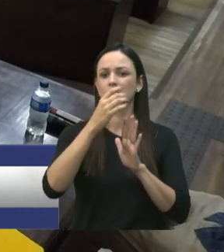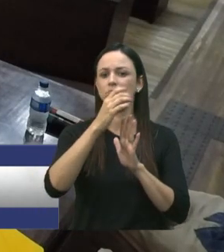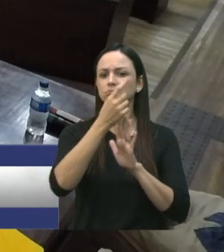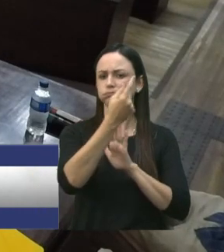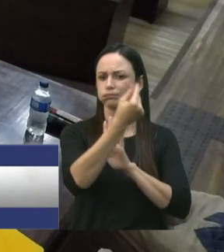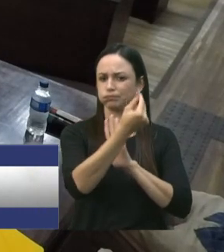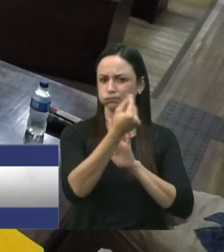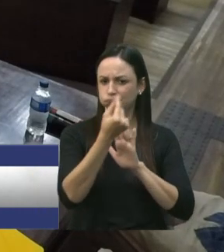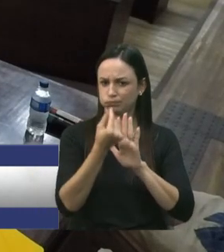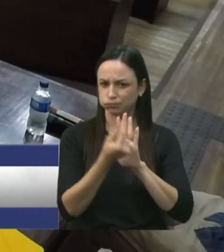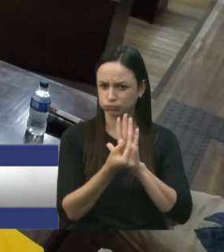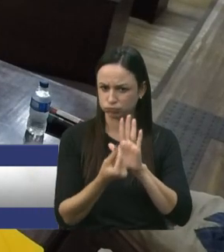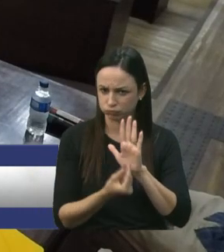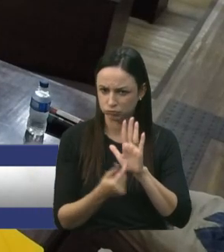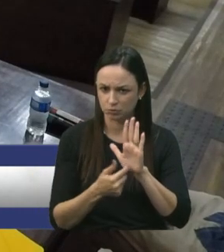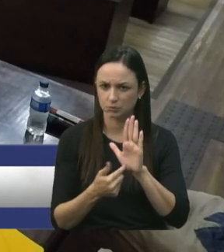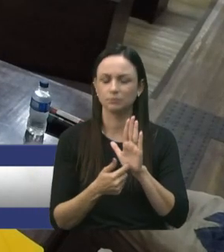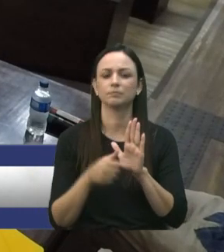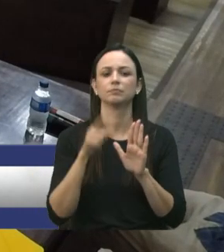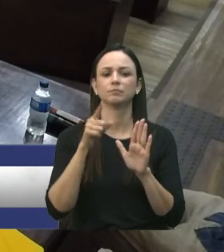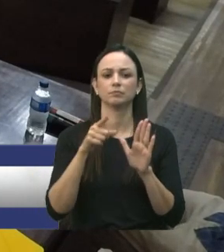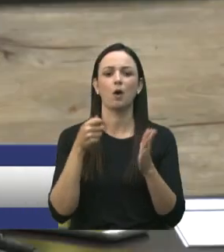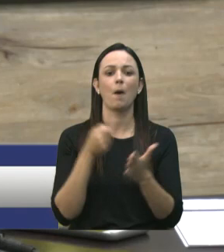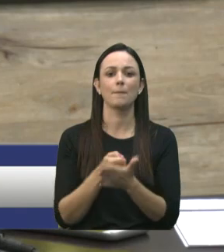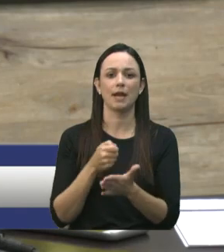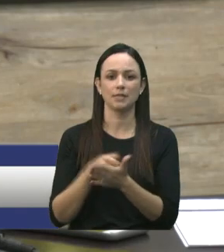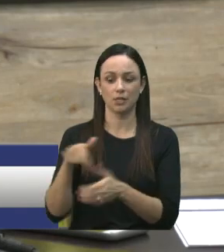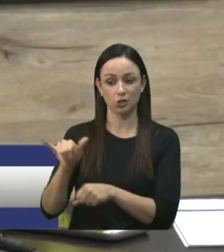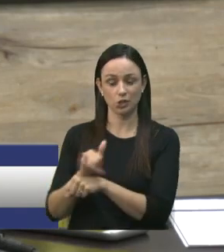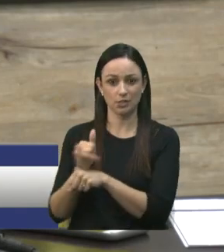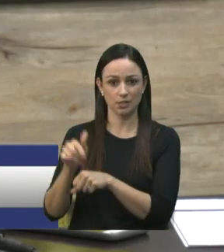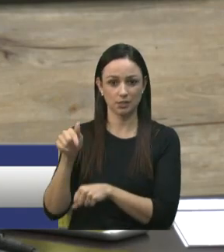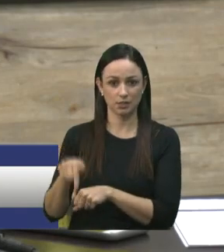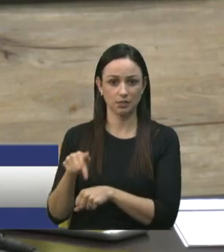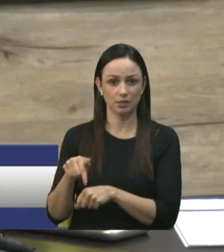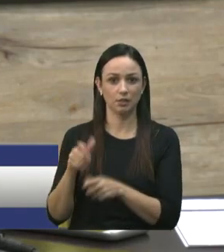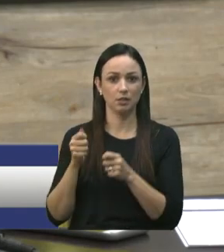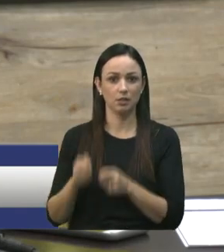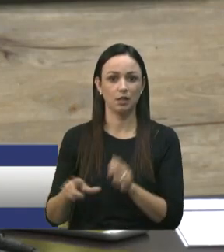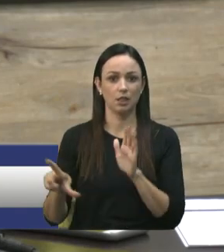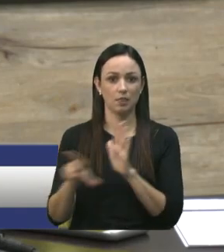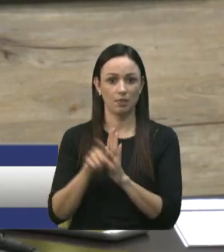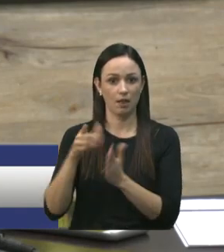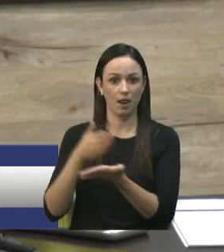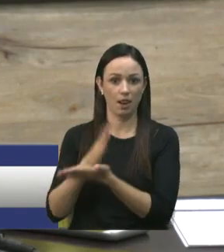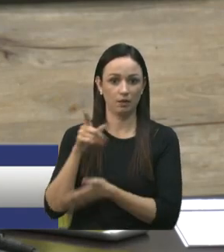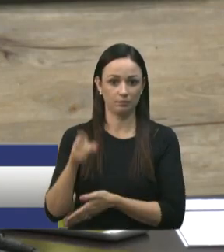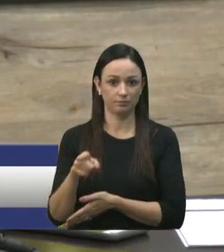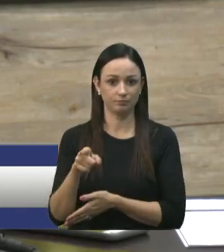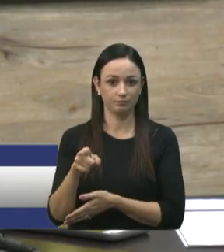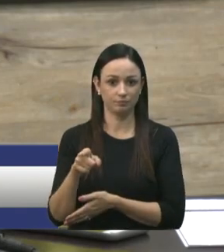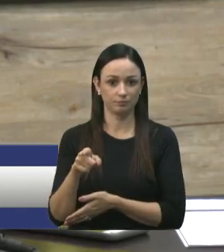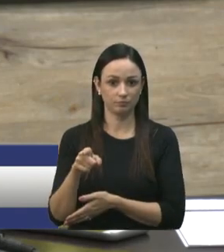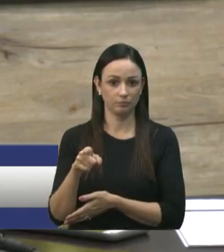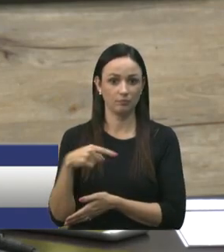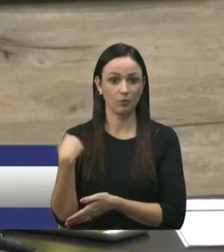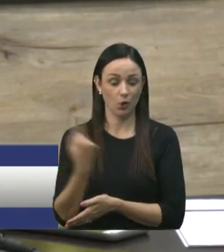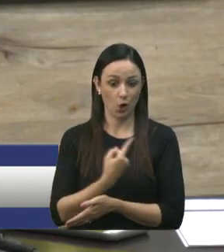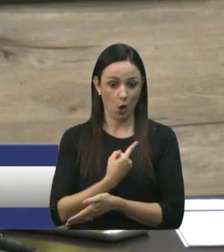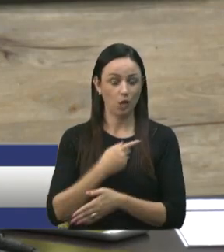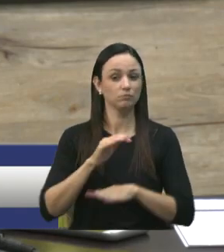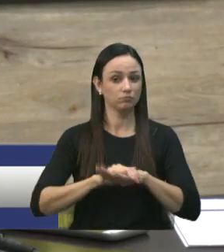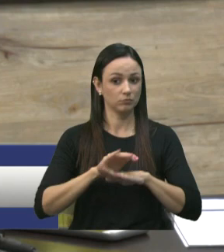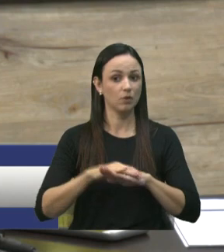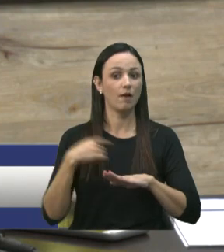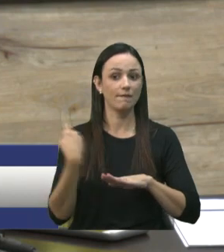isso faz parte da obrigação da gestão estratégica que está estabelecida pela lei que vocês aprovaram. Faz parte das nossas